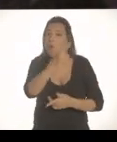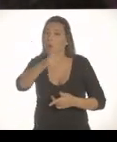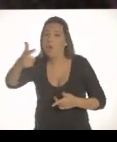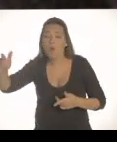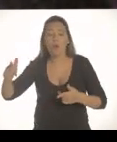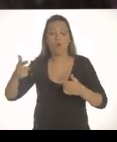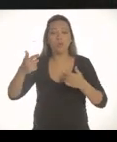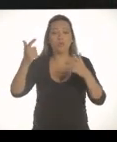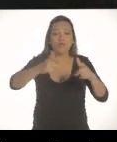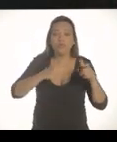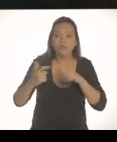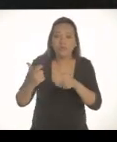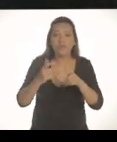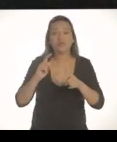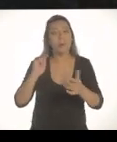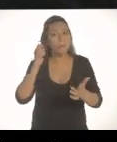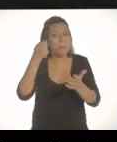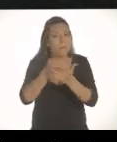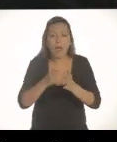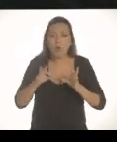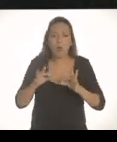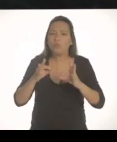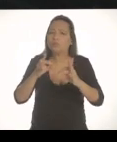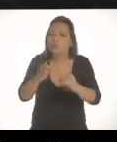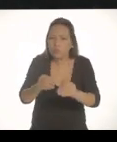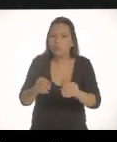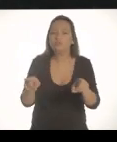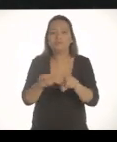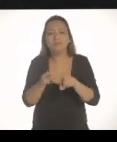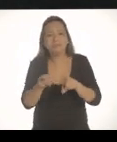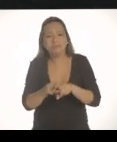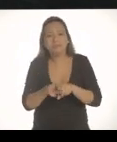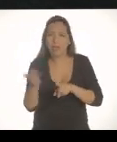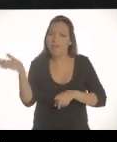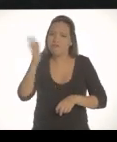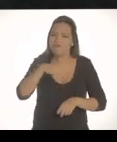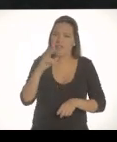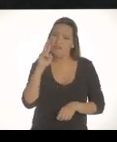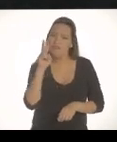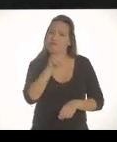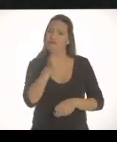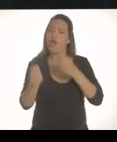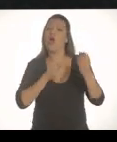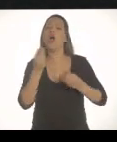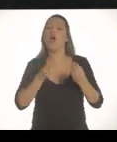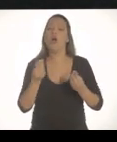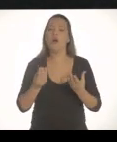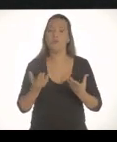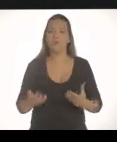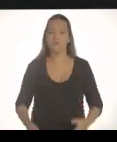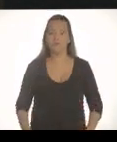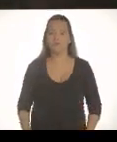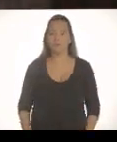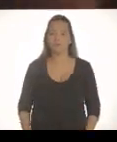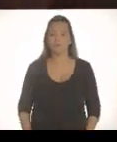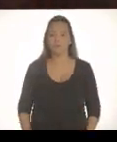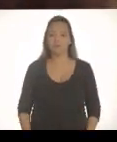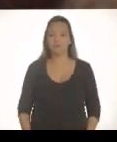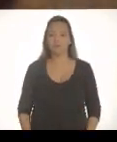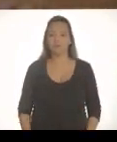gente vota, que nós também pagamos os impostos, né? Que nós existimos. Então, venham, entra na comunidade.